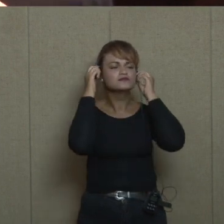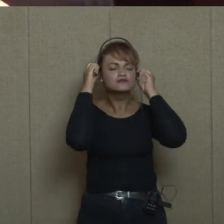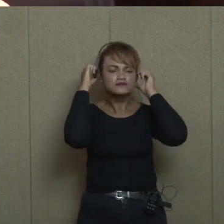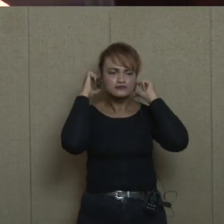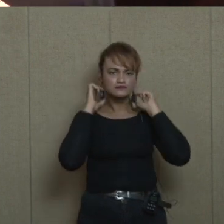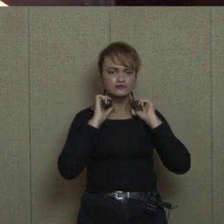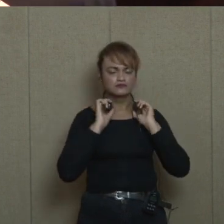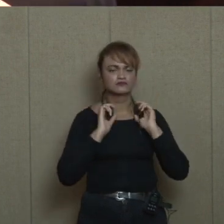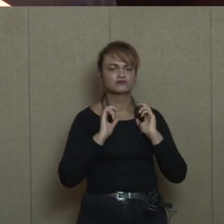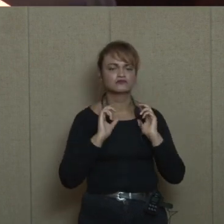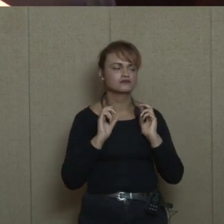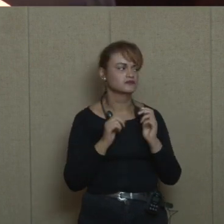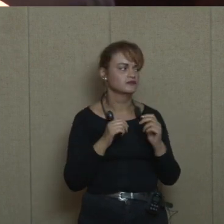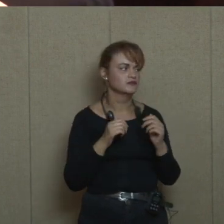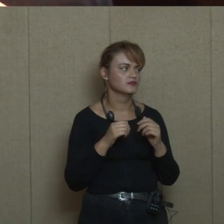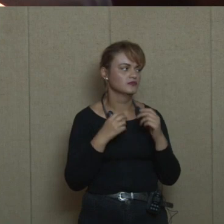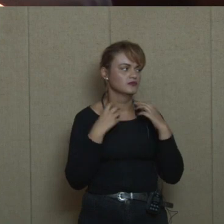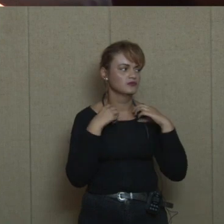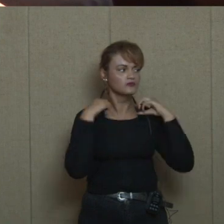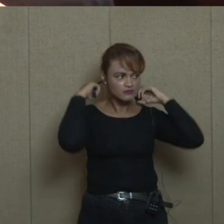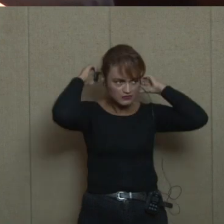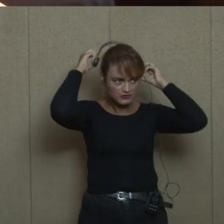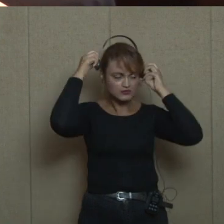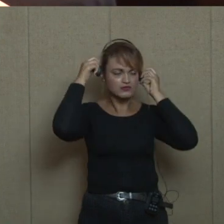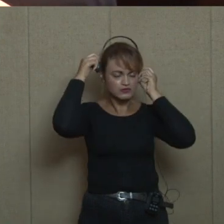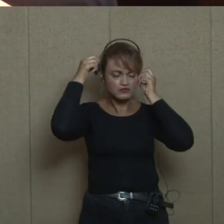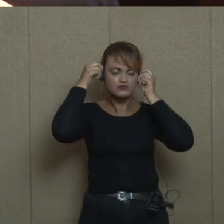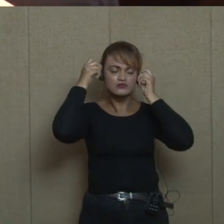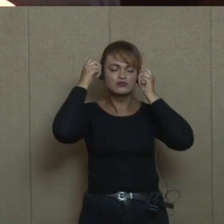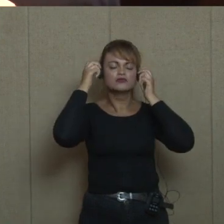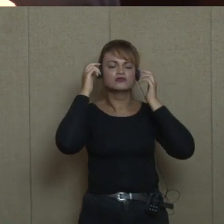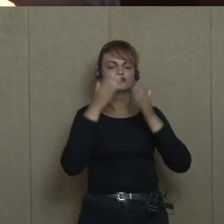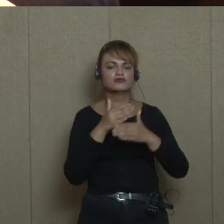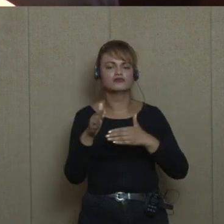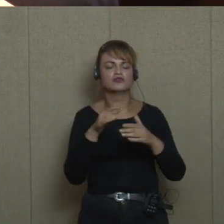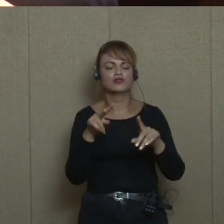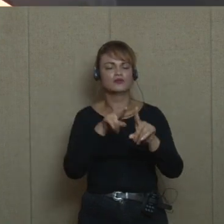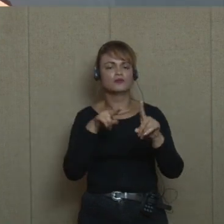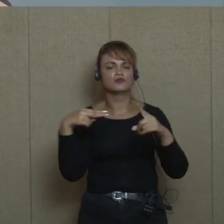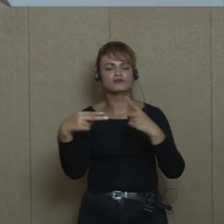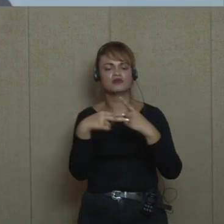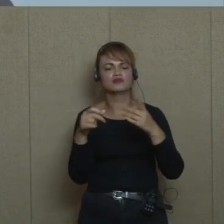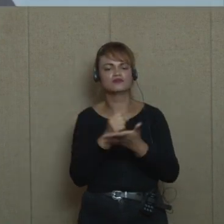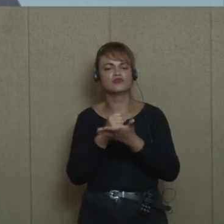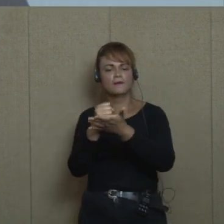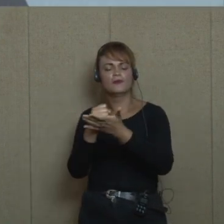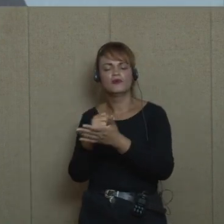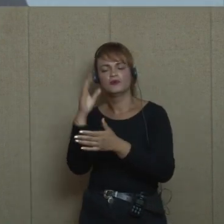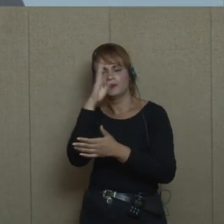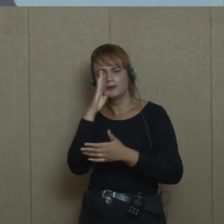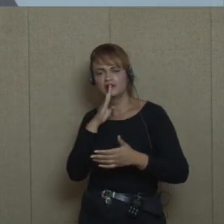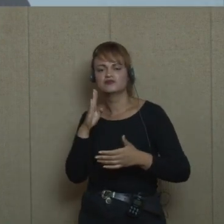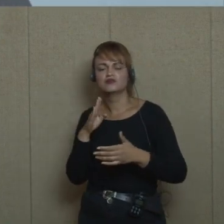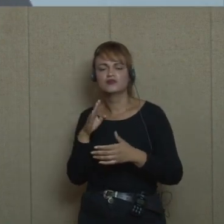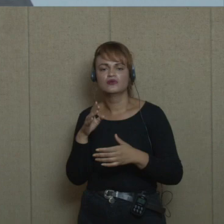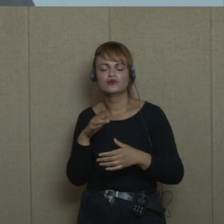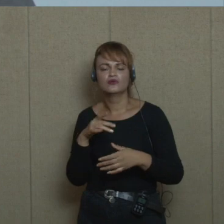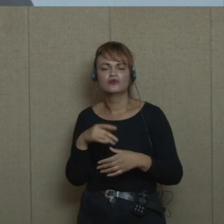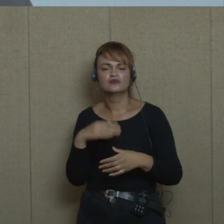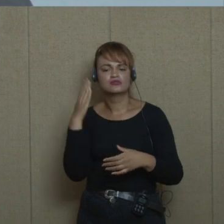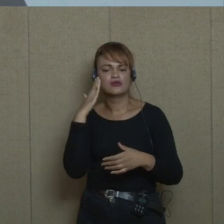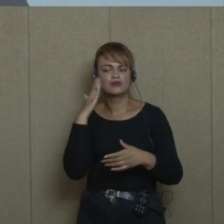Eu gostaria de lhe fazer uma pergunta. Como que você vê os prospectos de cooperação com o Brasil,